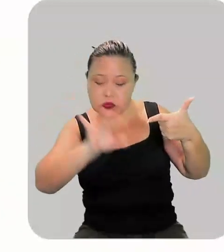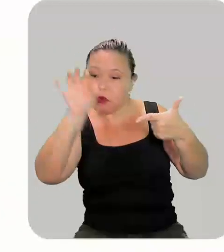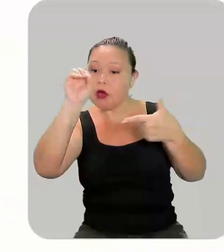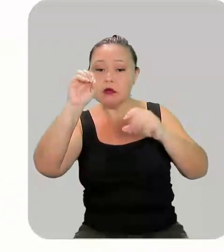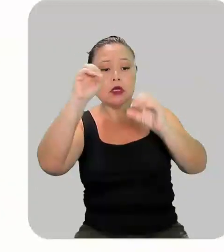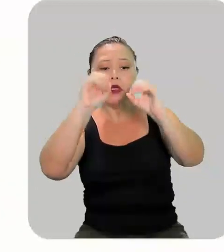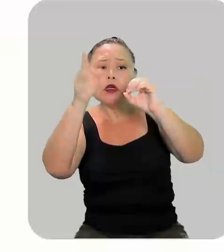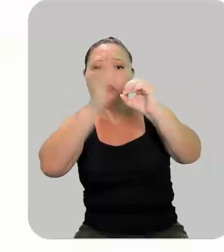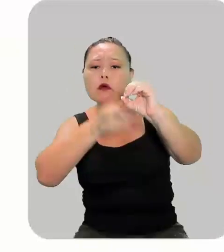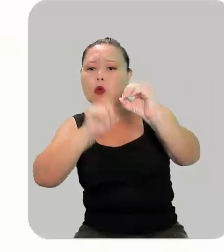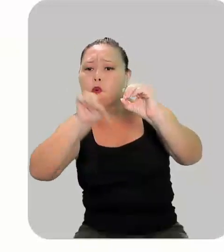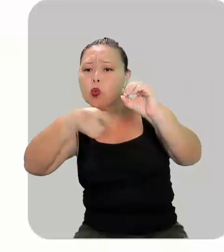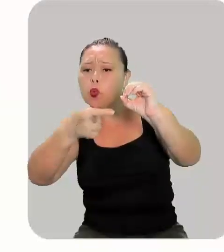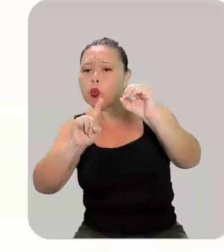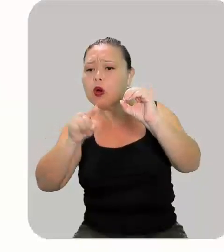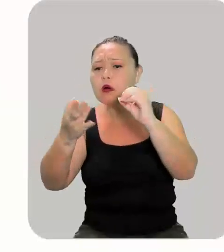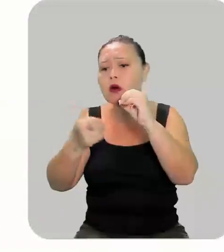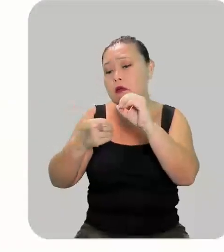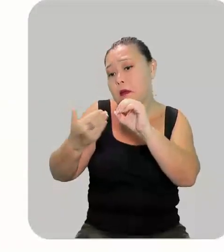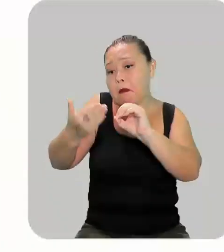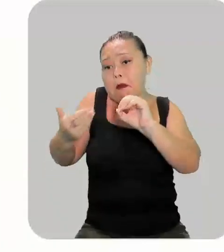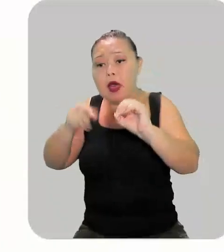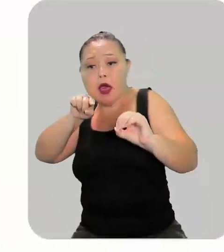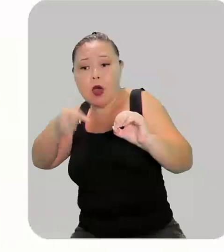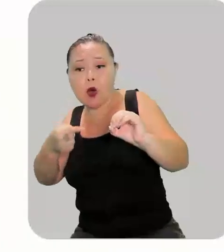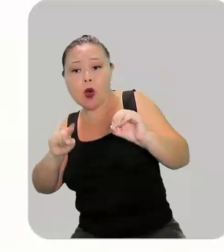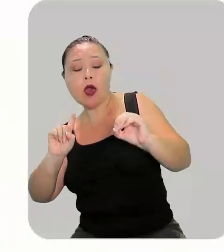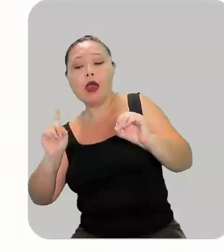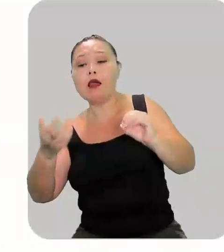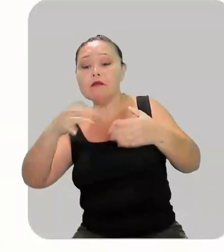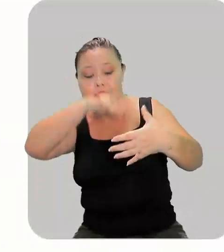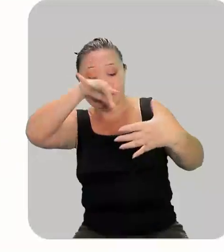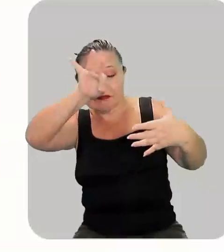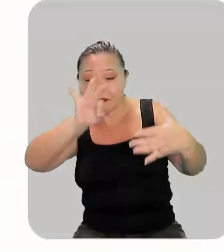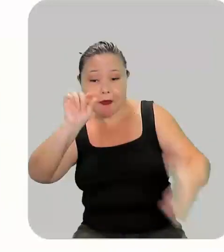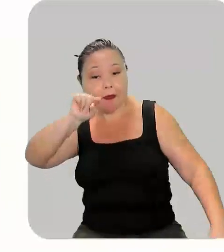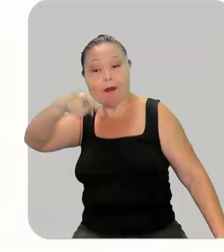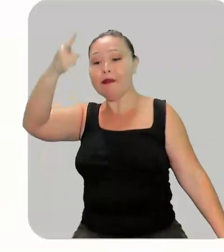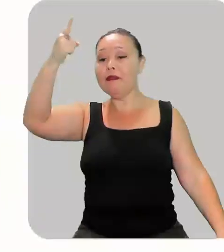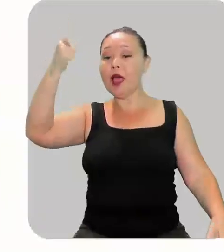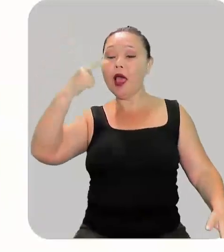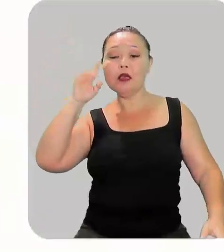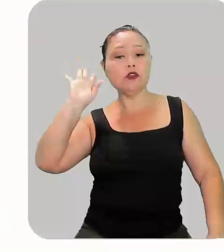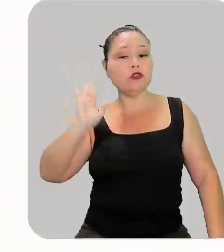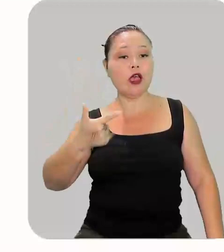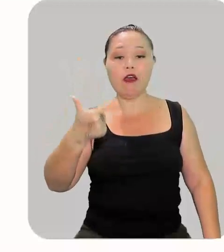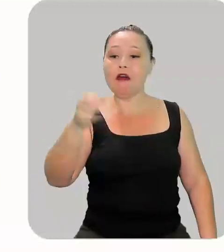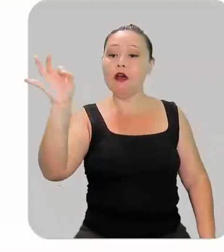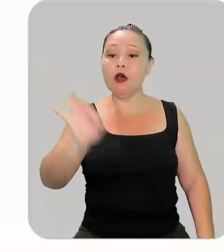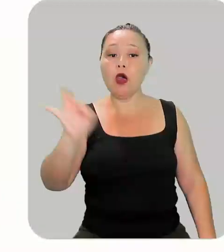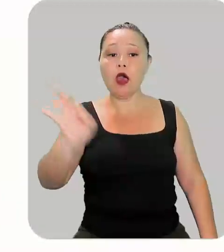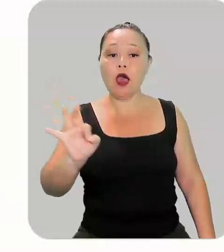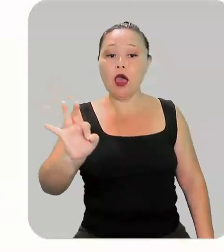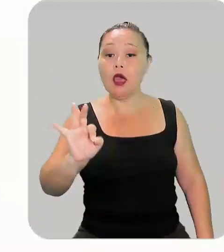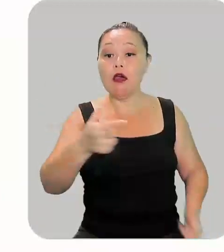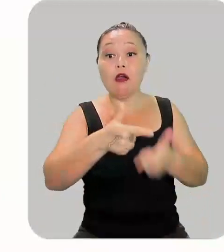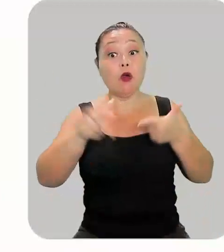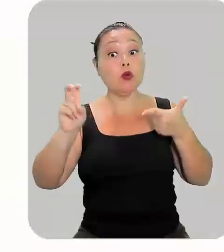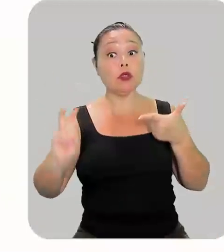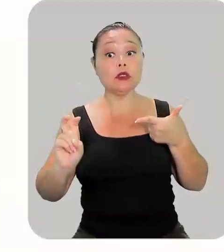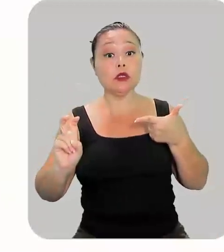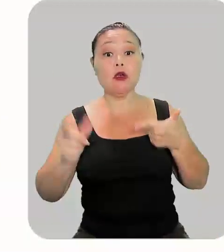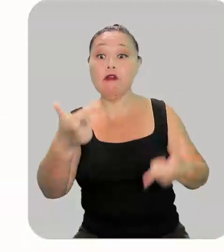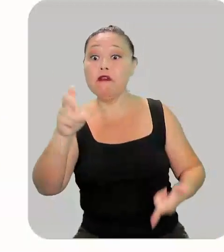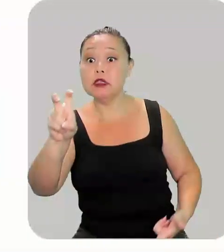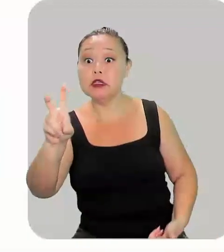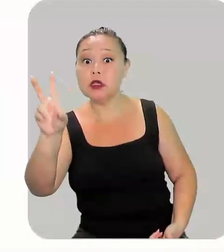o zerinho lá, andar com a vírgula uma casa para trás, é um passe de mágica. Plim! Já 20% foi. Dividir por 5.